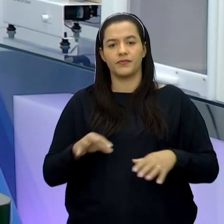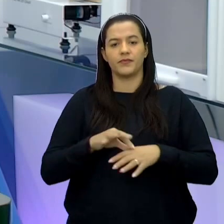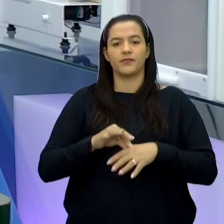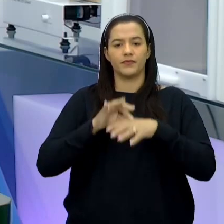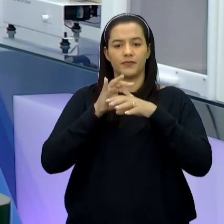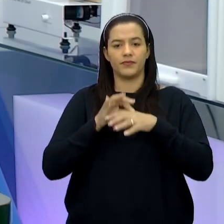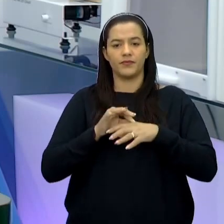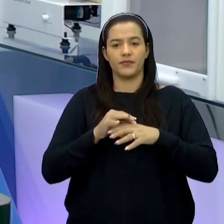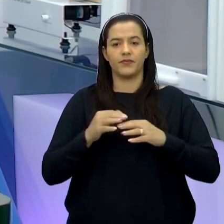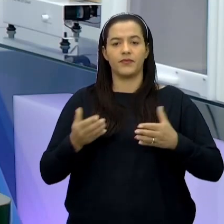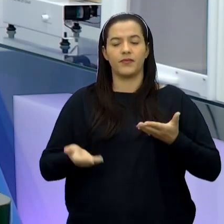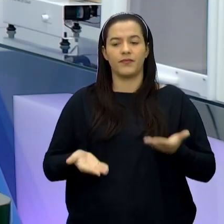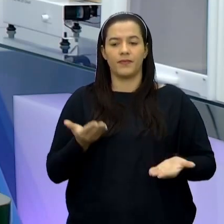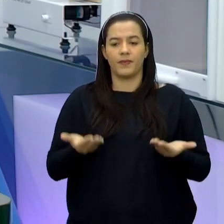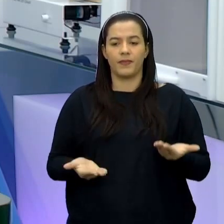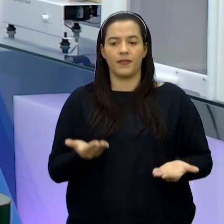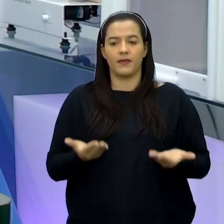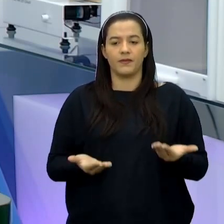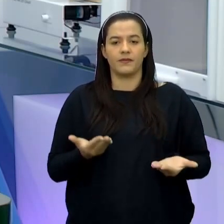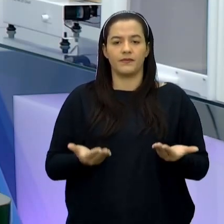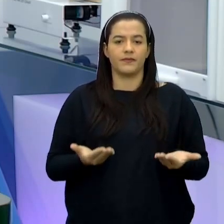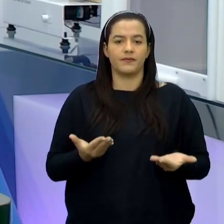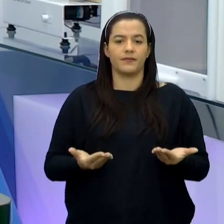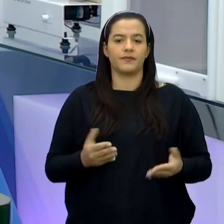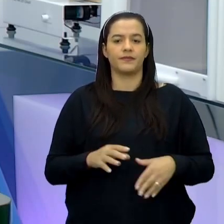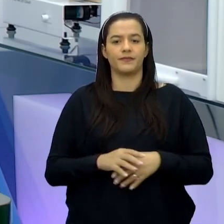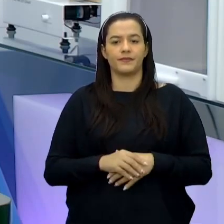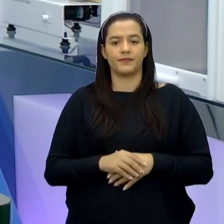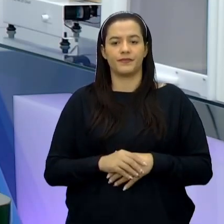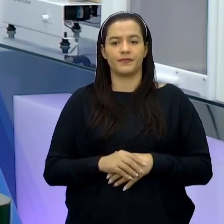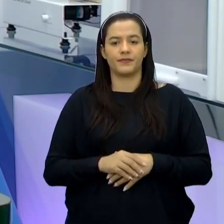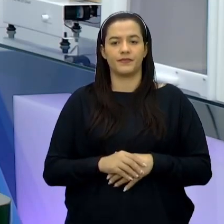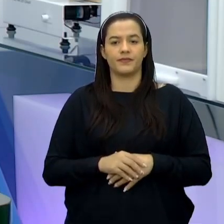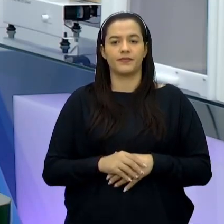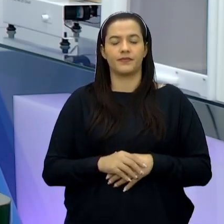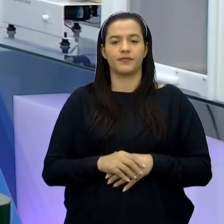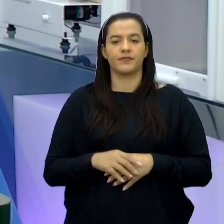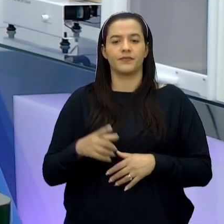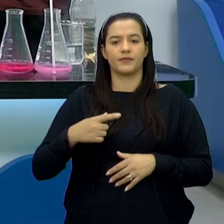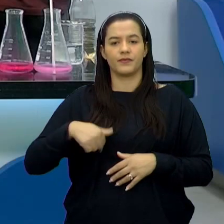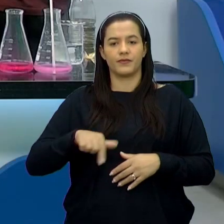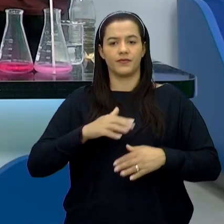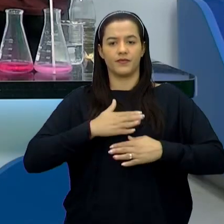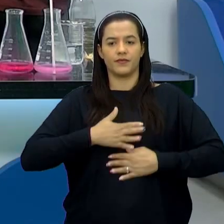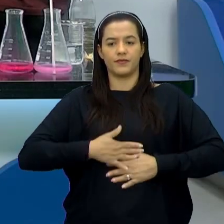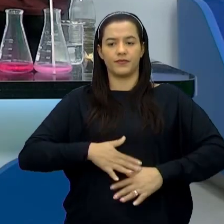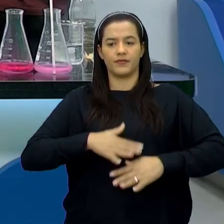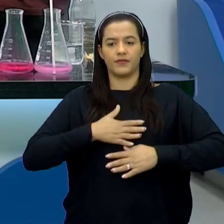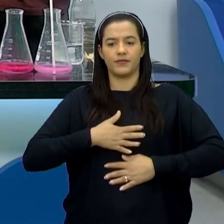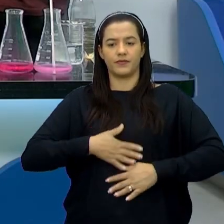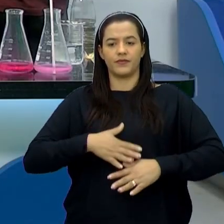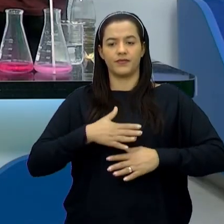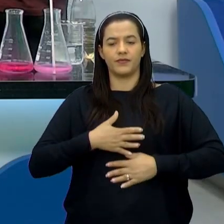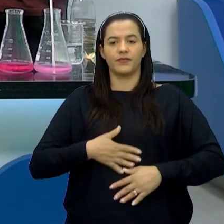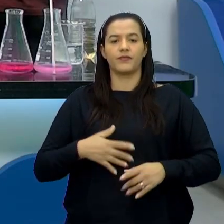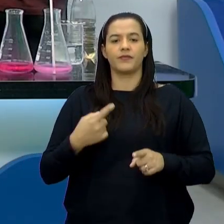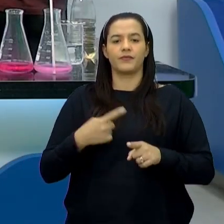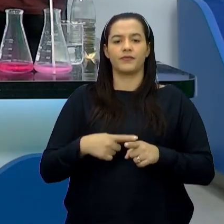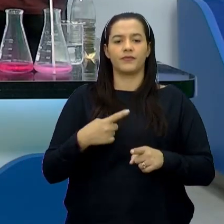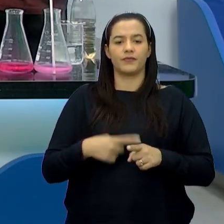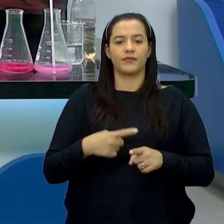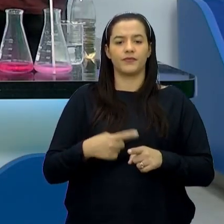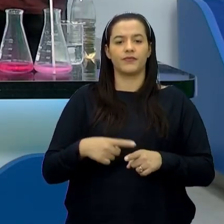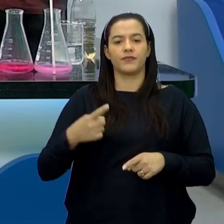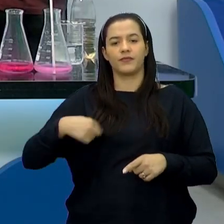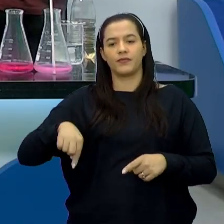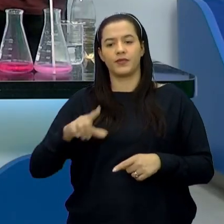vai dar um equilíbrio. Vai trazer um conforto, vai equilibrar, porque nós temos